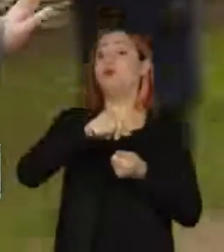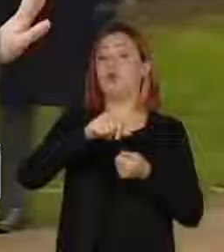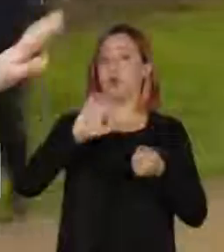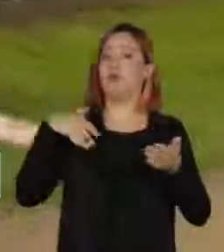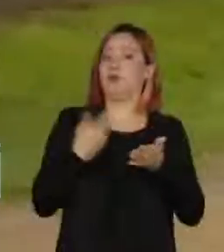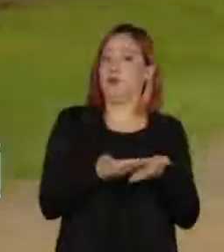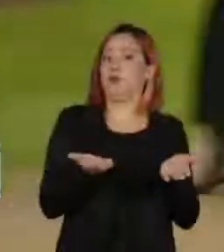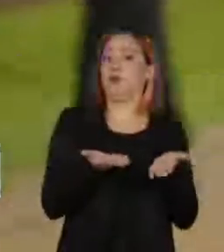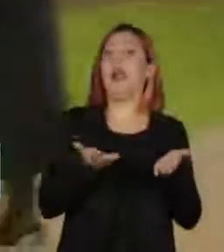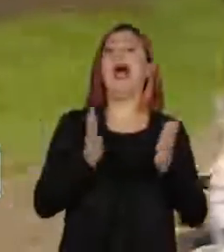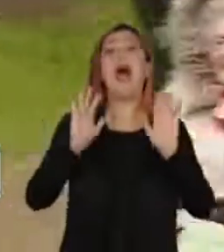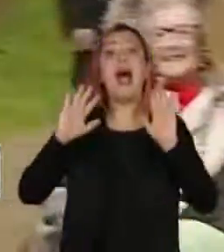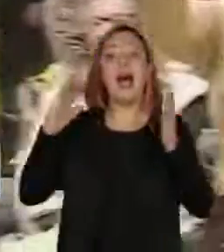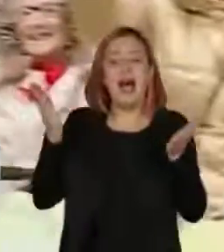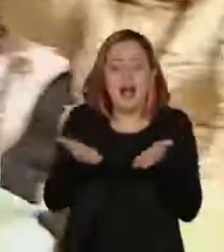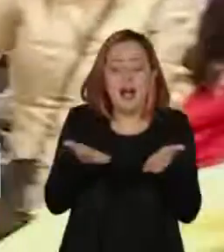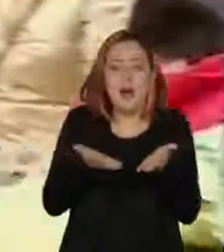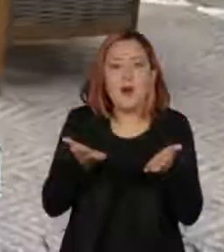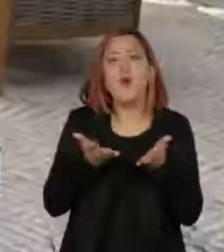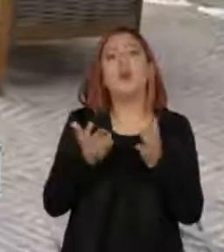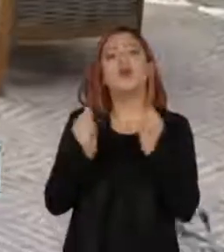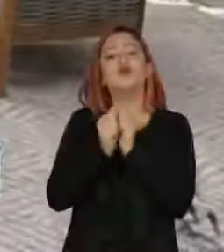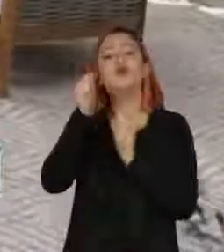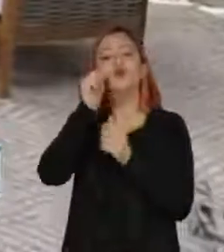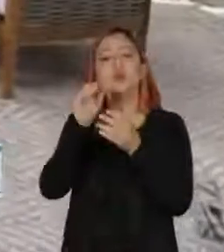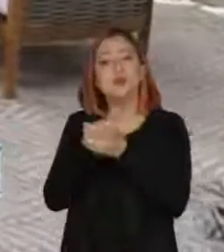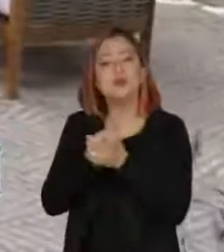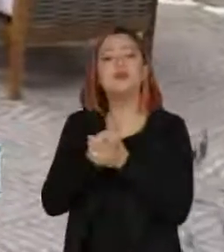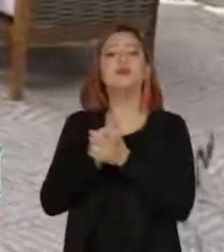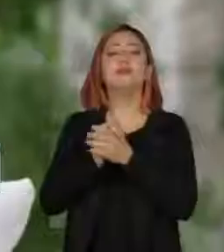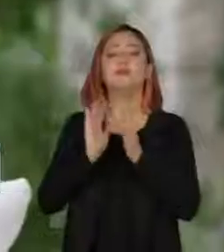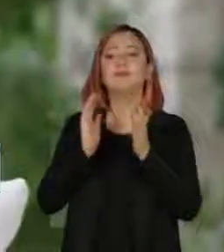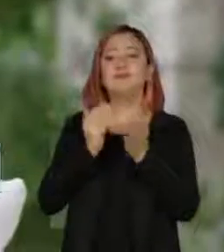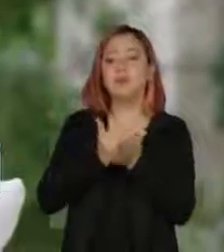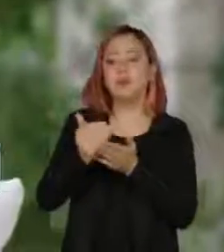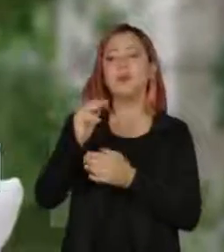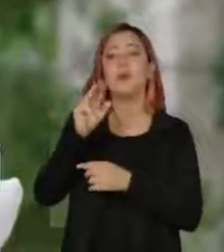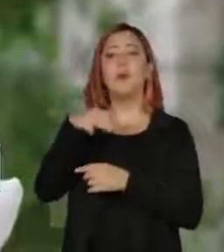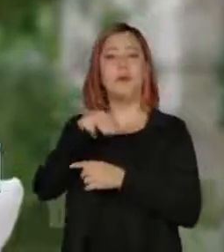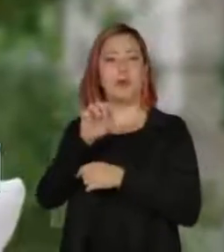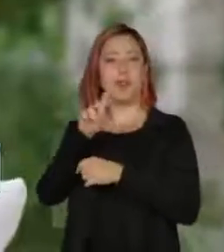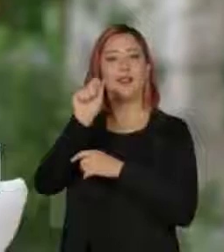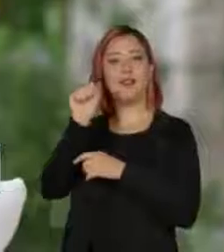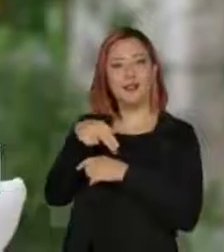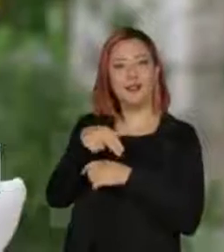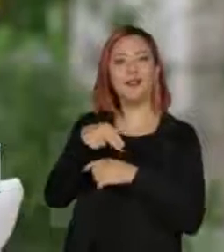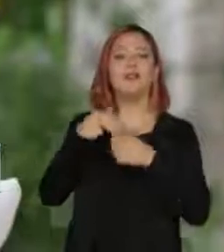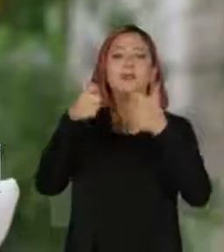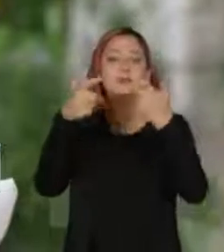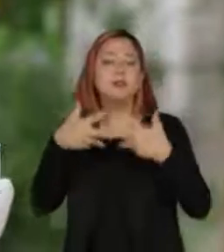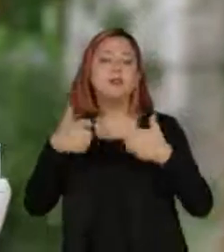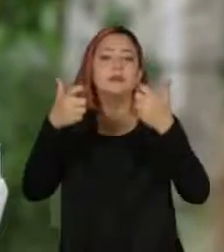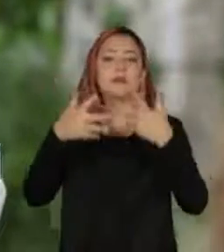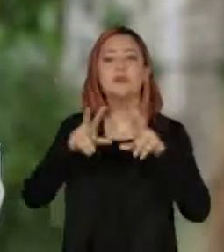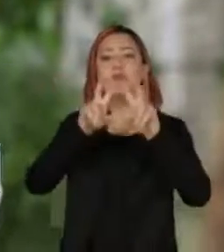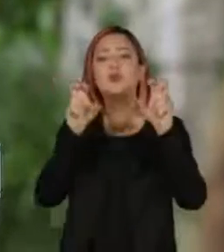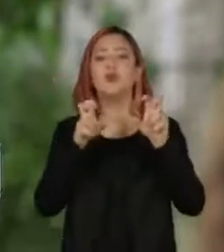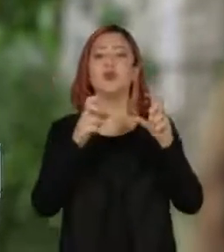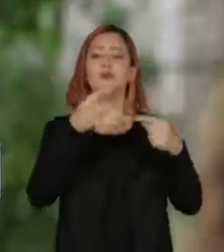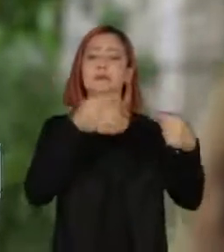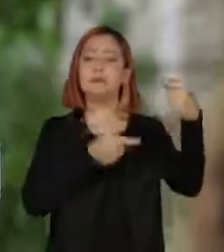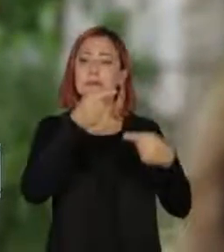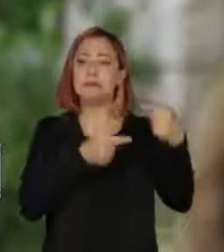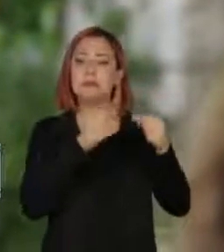lá para cá o príncipe passaram a dar entrevistas expondo desentendimentos com a realeza